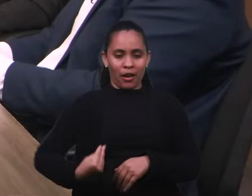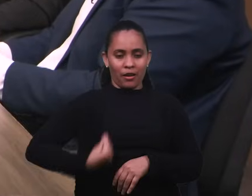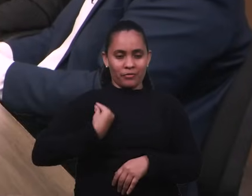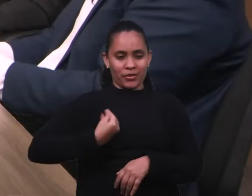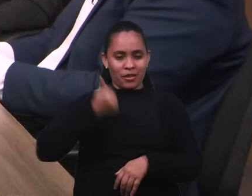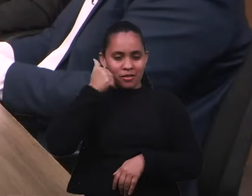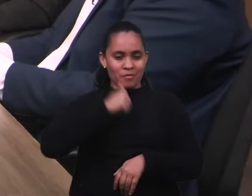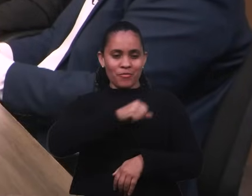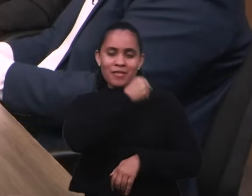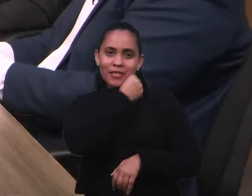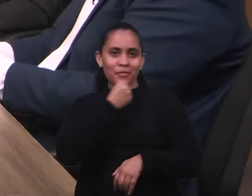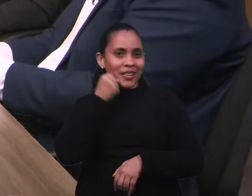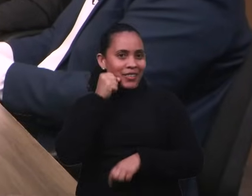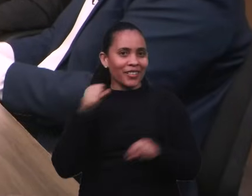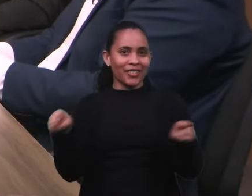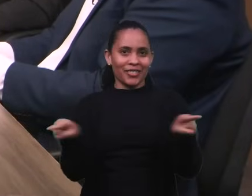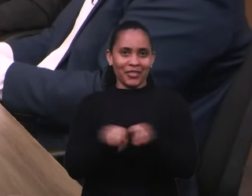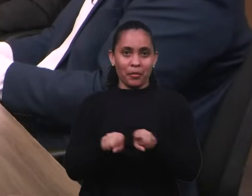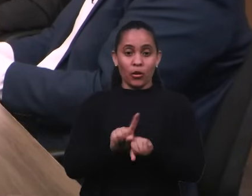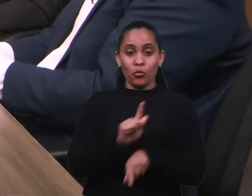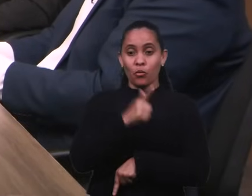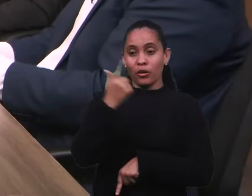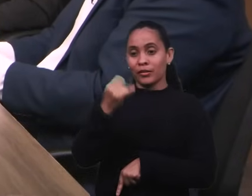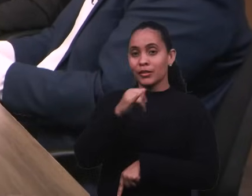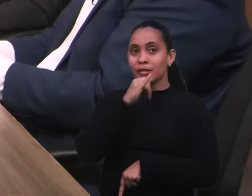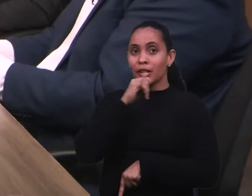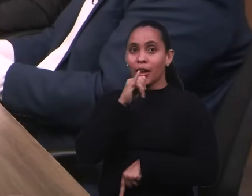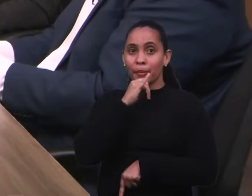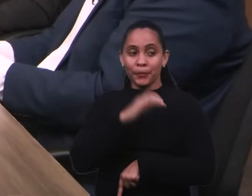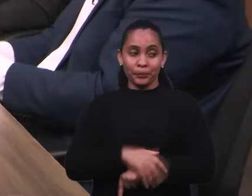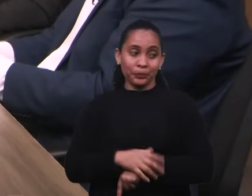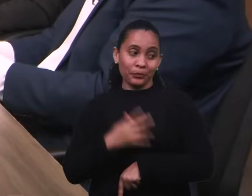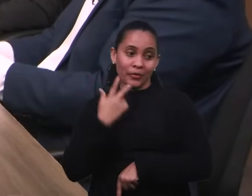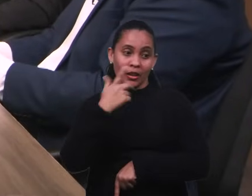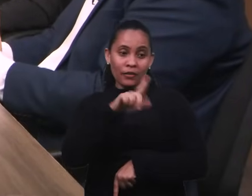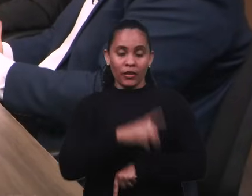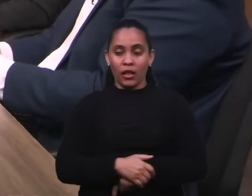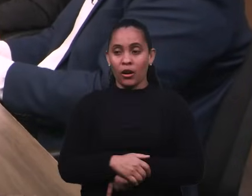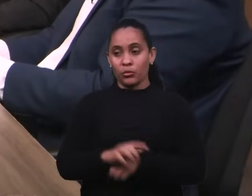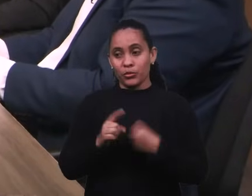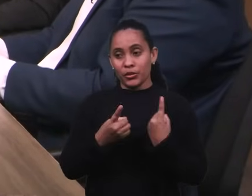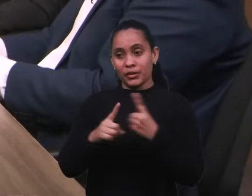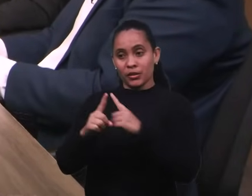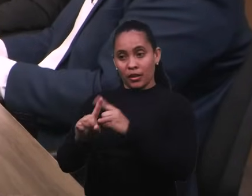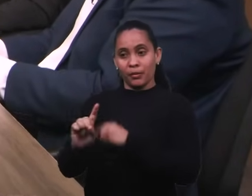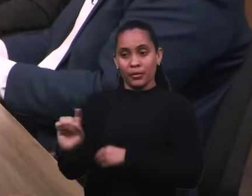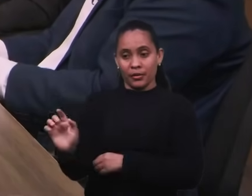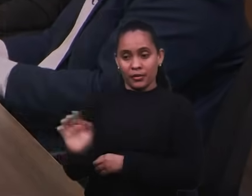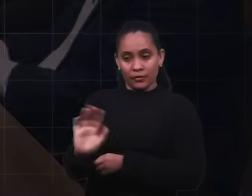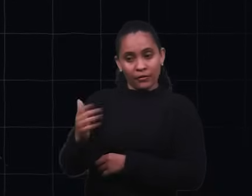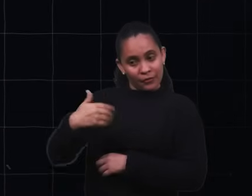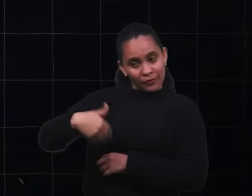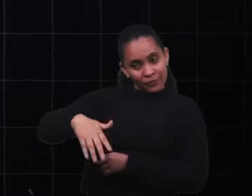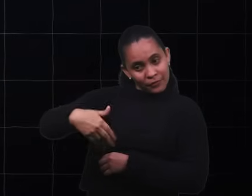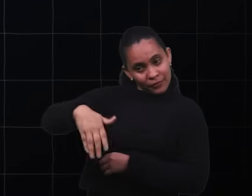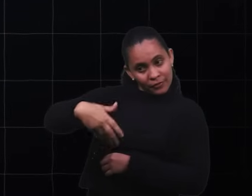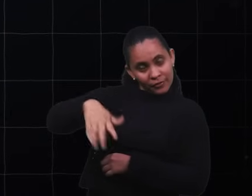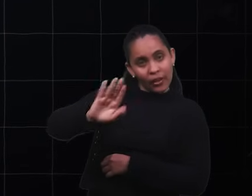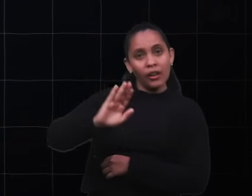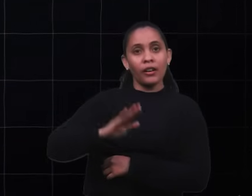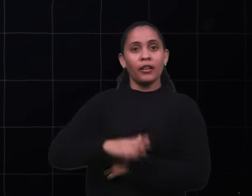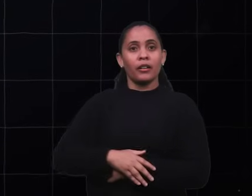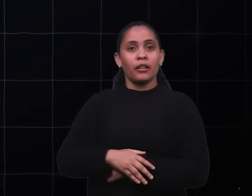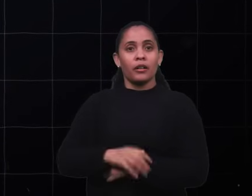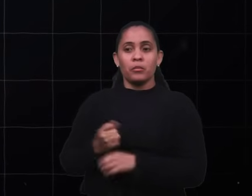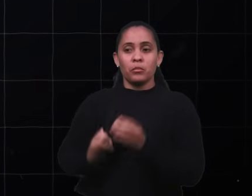samaritana. Outro exemplo ainda na mulher samaritana, ele despede os discípulos. Ele fala com os discípulos, olha, vá mais adiante